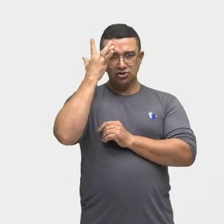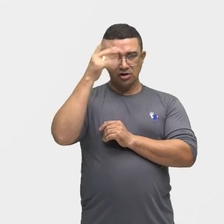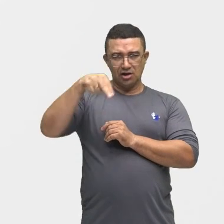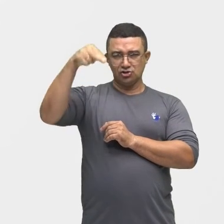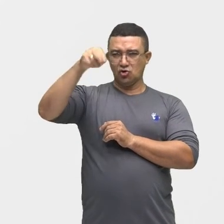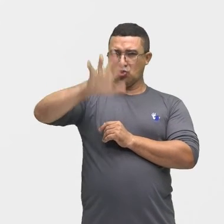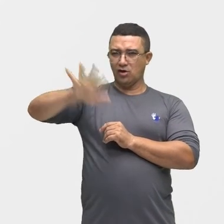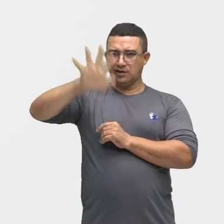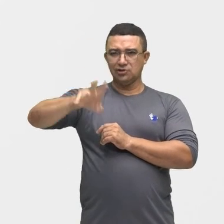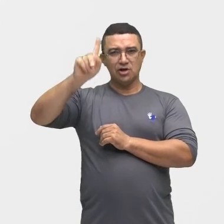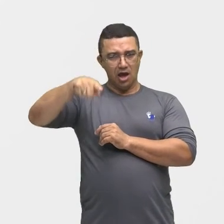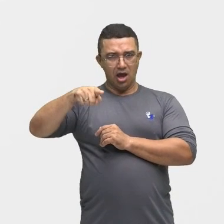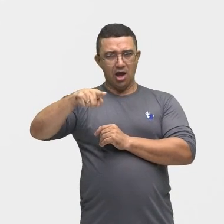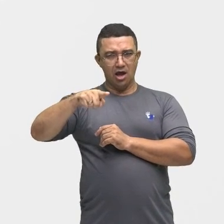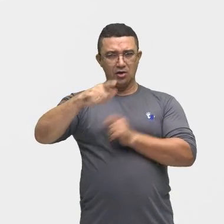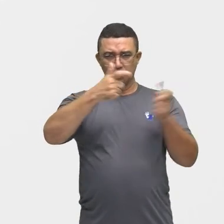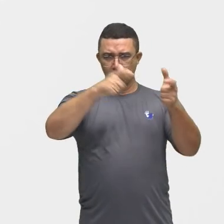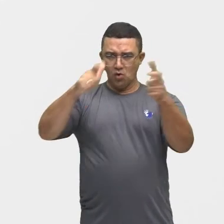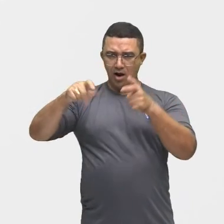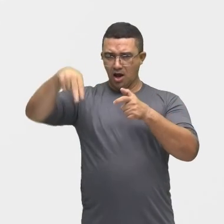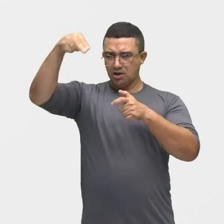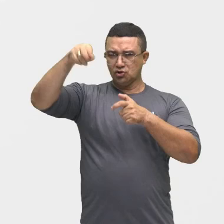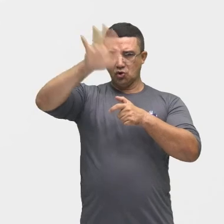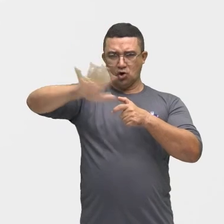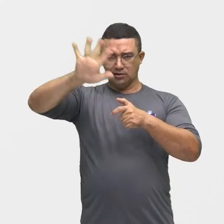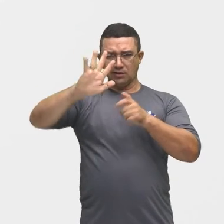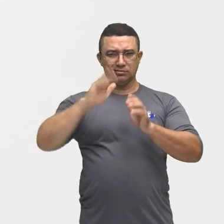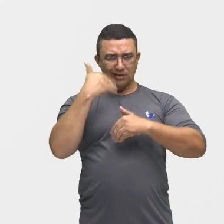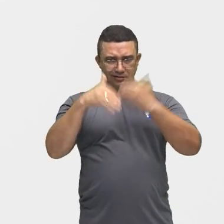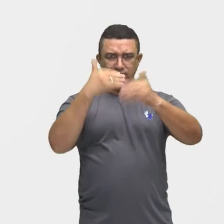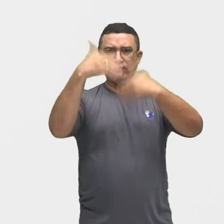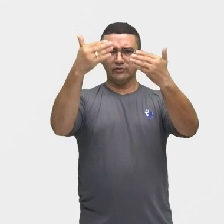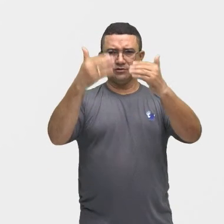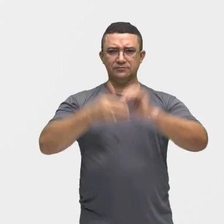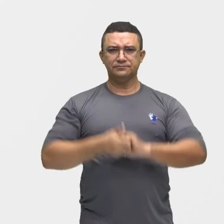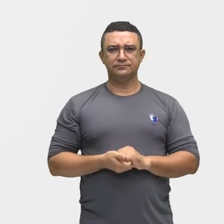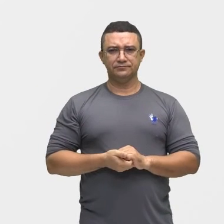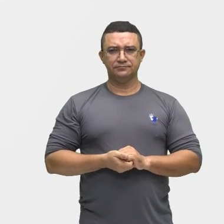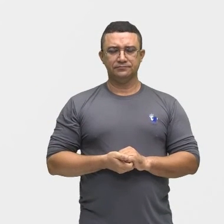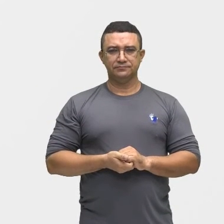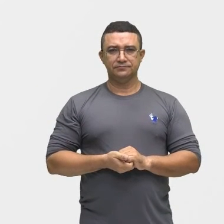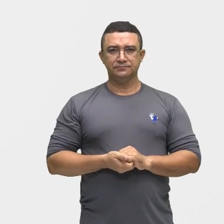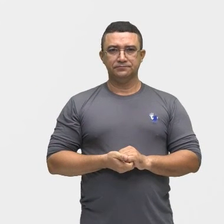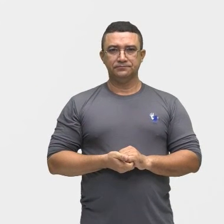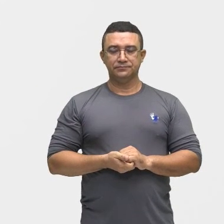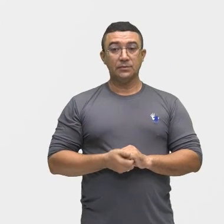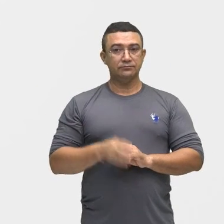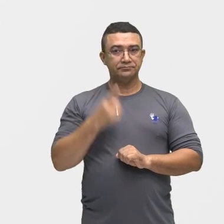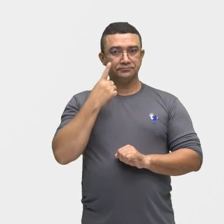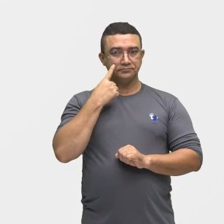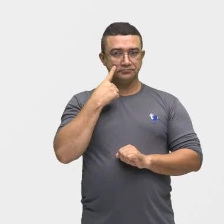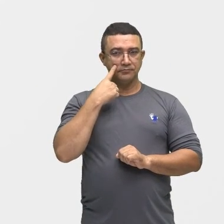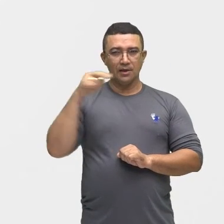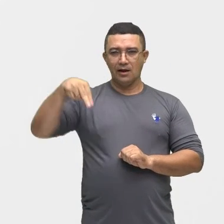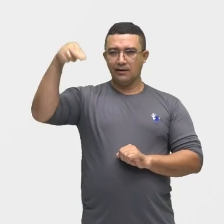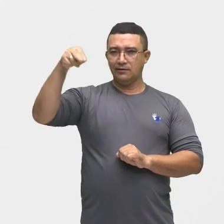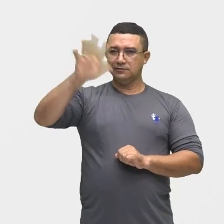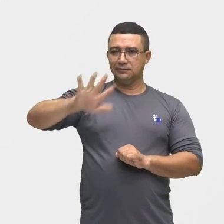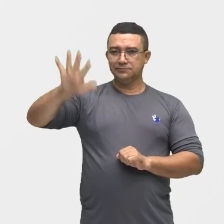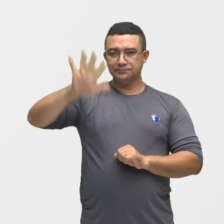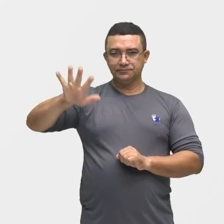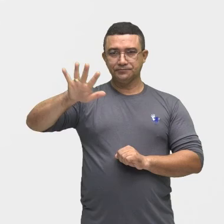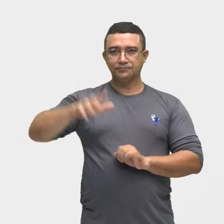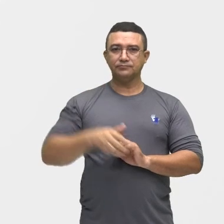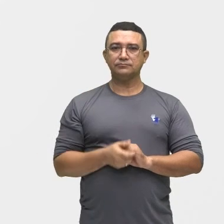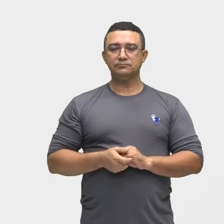região desenvolvida, né? Então, no caso do Nordeste, gente, como nós vimos aí durante a aula, essa região, ela